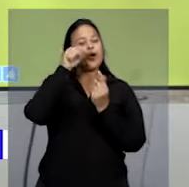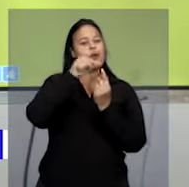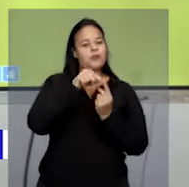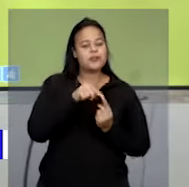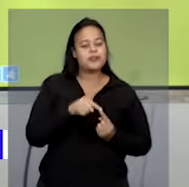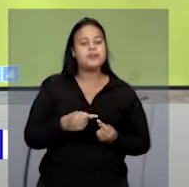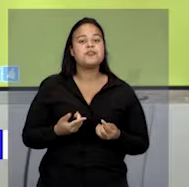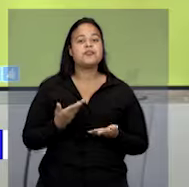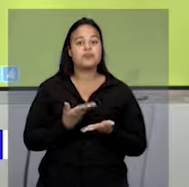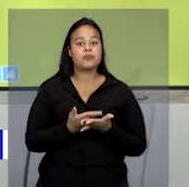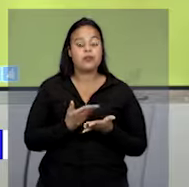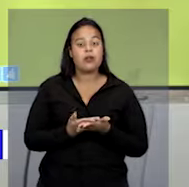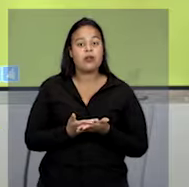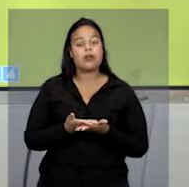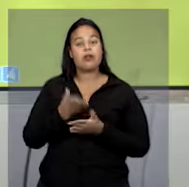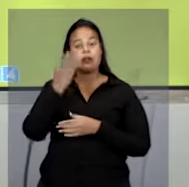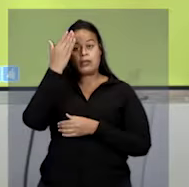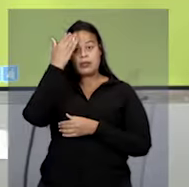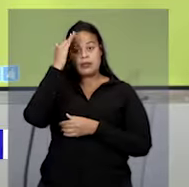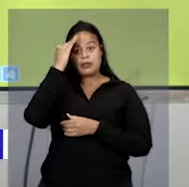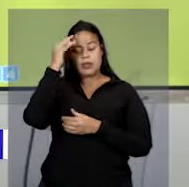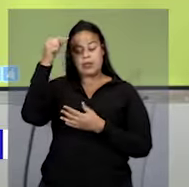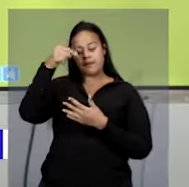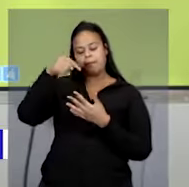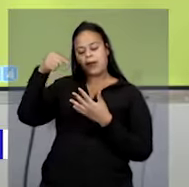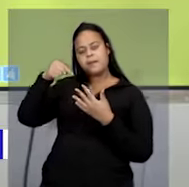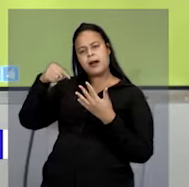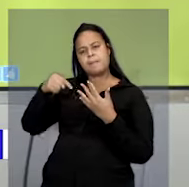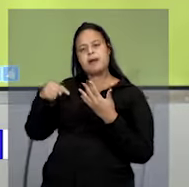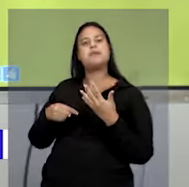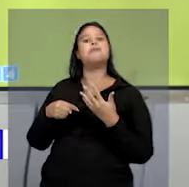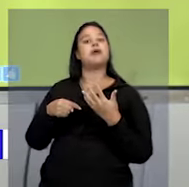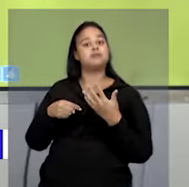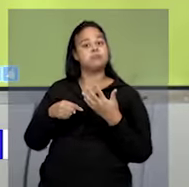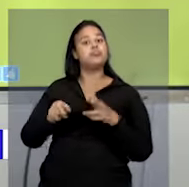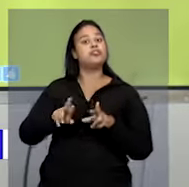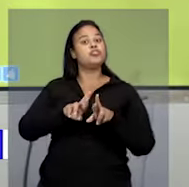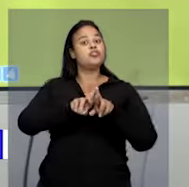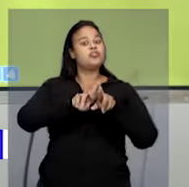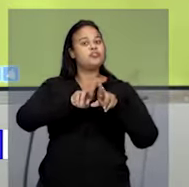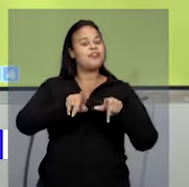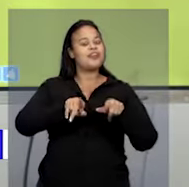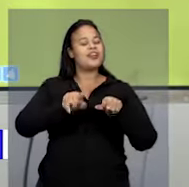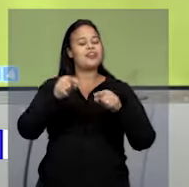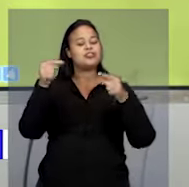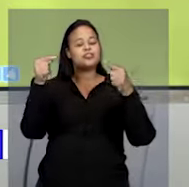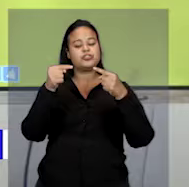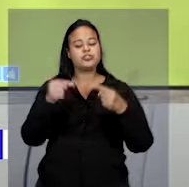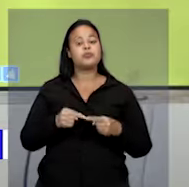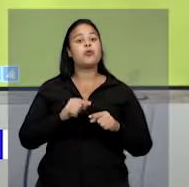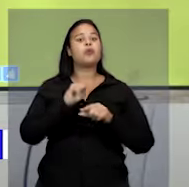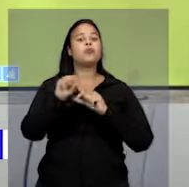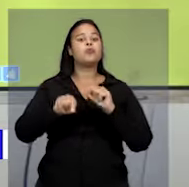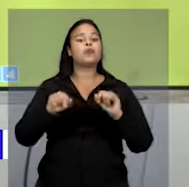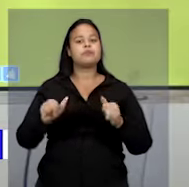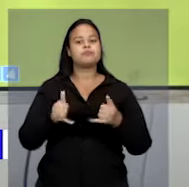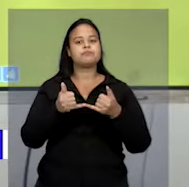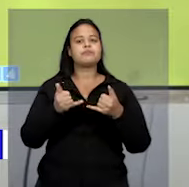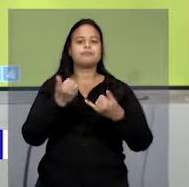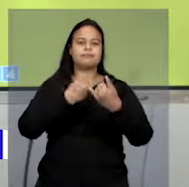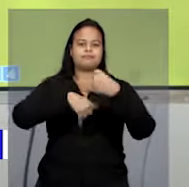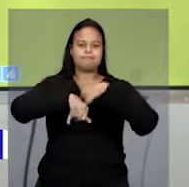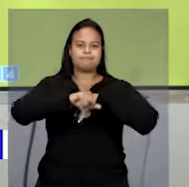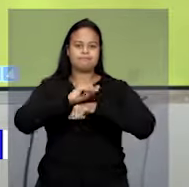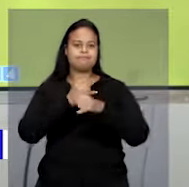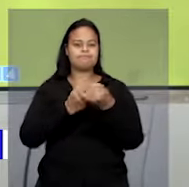aula compreender esses modelos propostos para os diferentes tipos de ligações químicas. Nós vamos entender um pouco